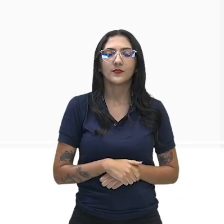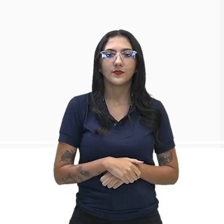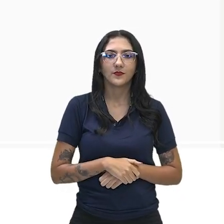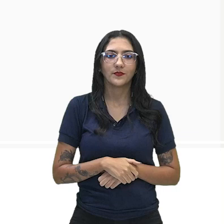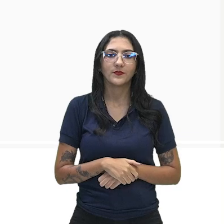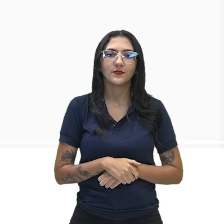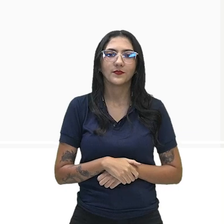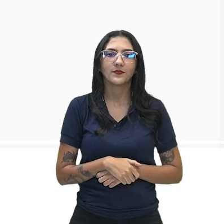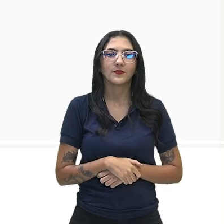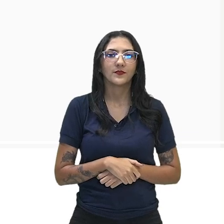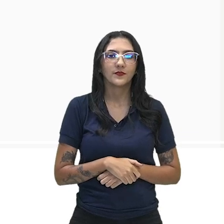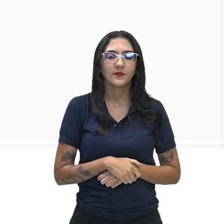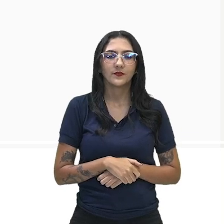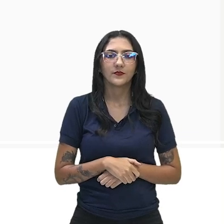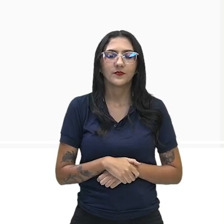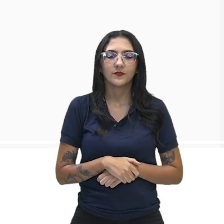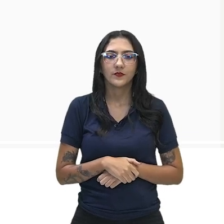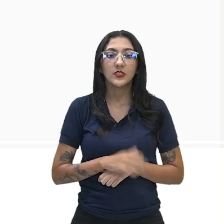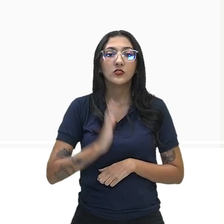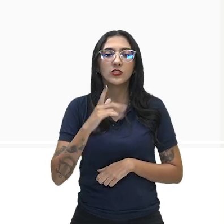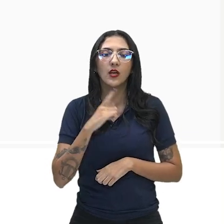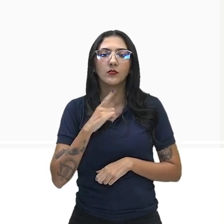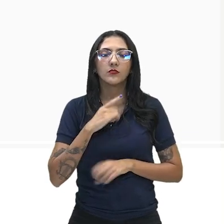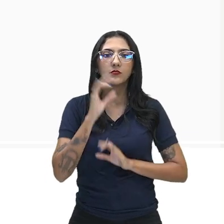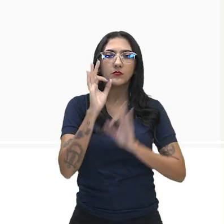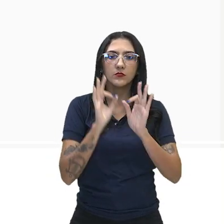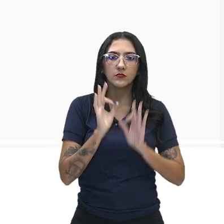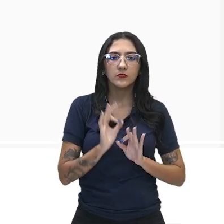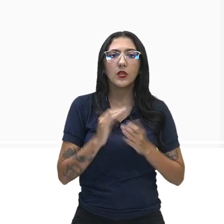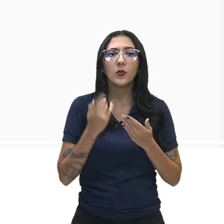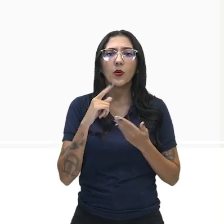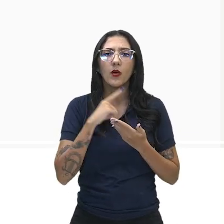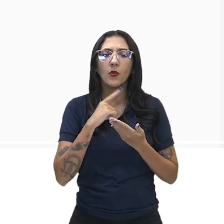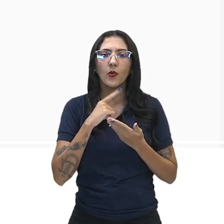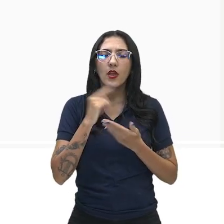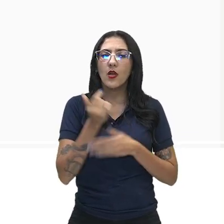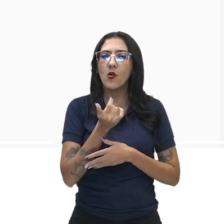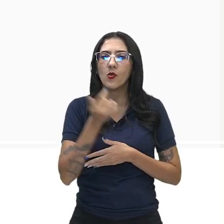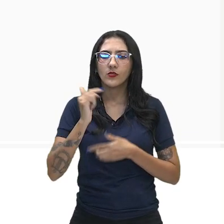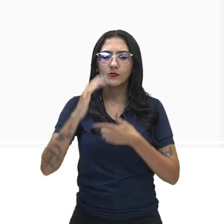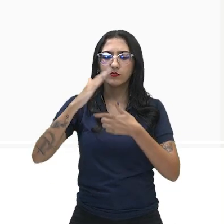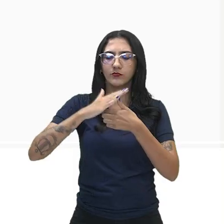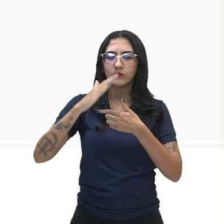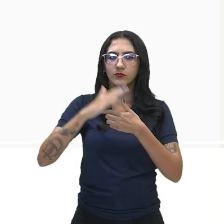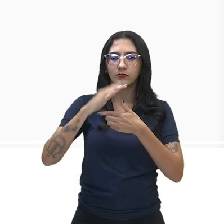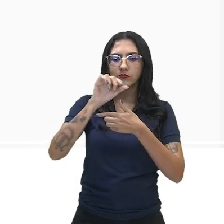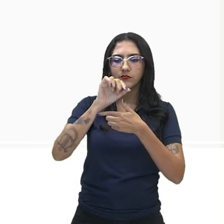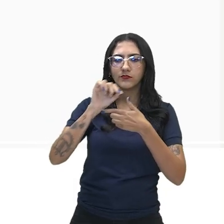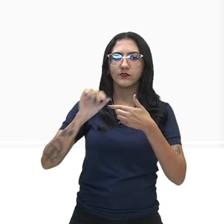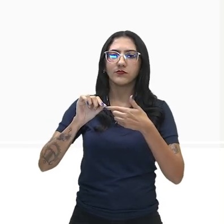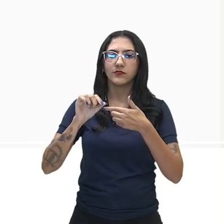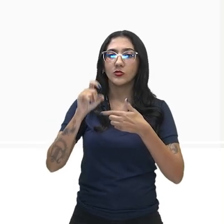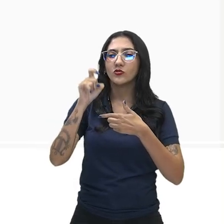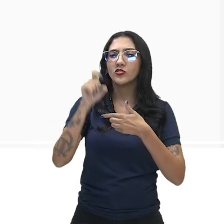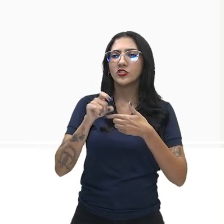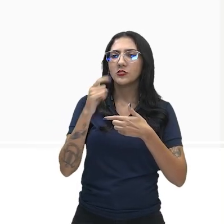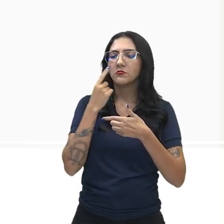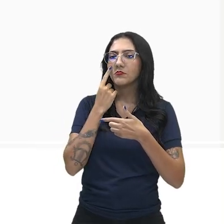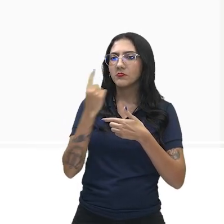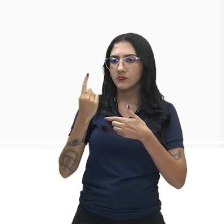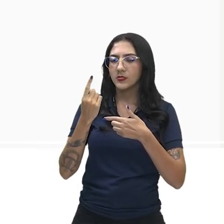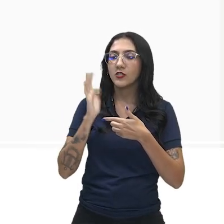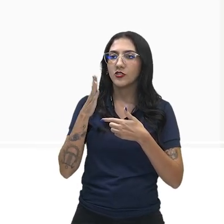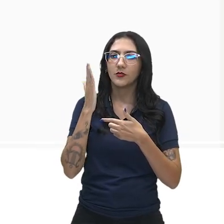Então, resolvendo a questão, qual é o tamanho da parte quebrada que está sinalizada aqui pela letra x? Esse